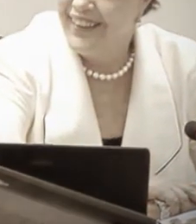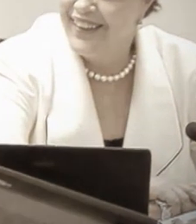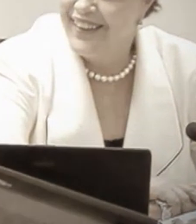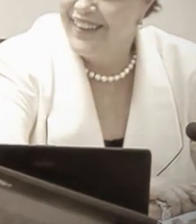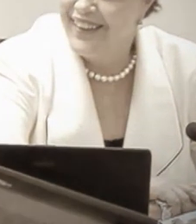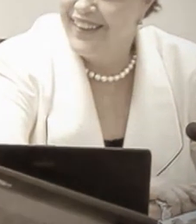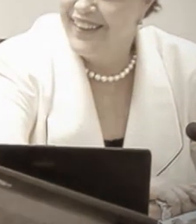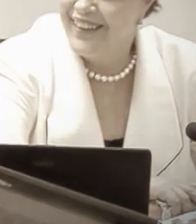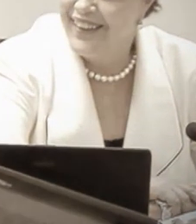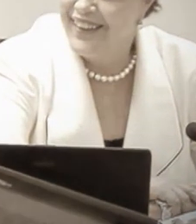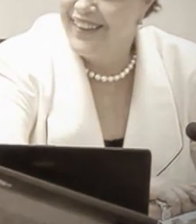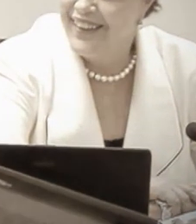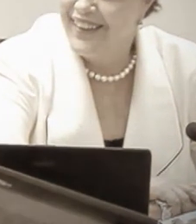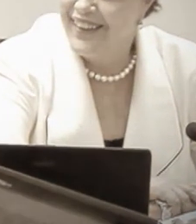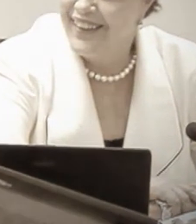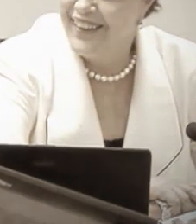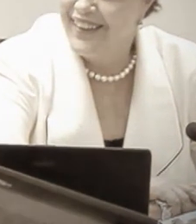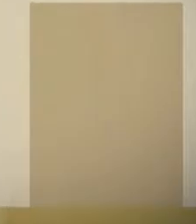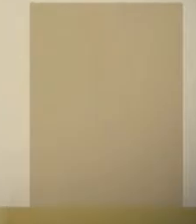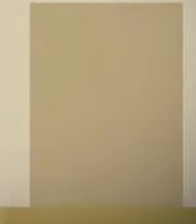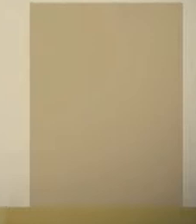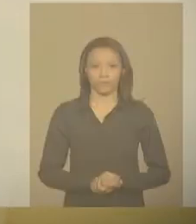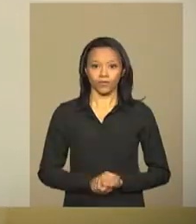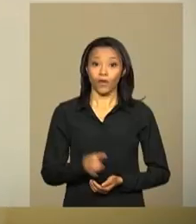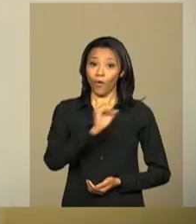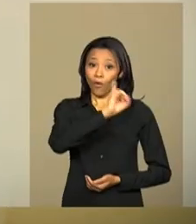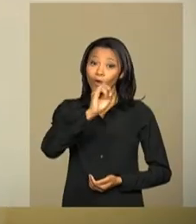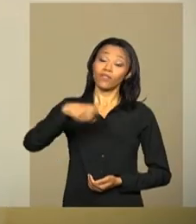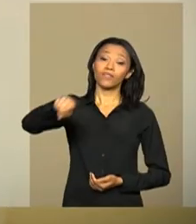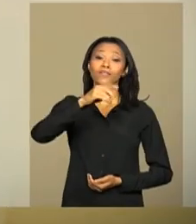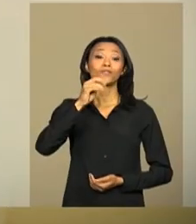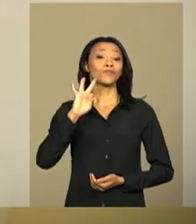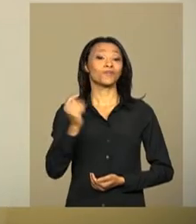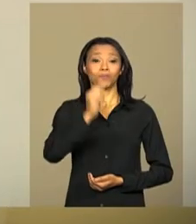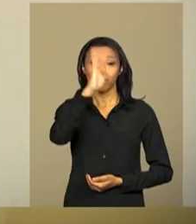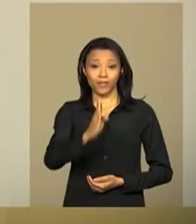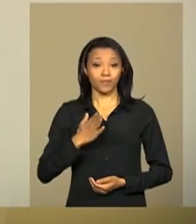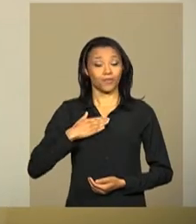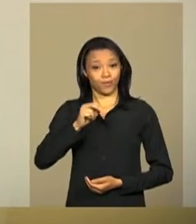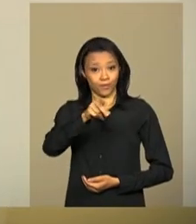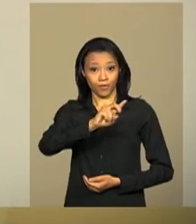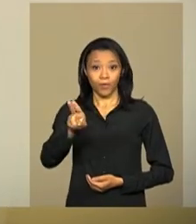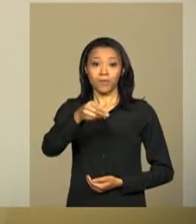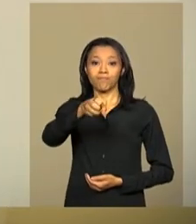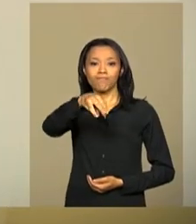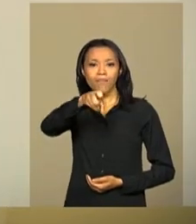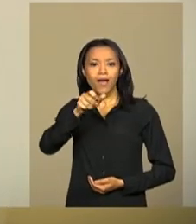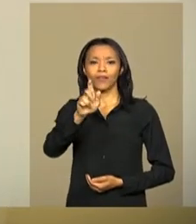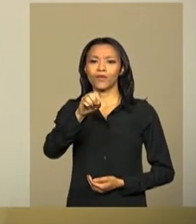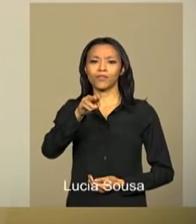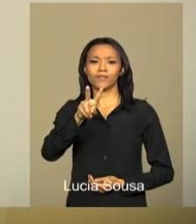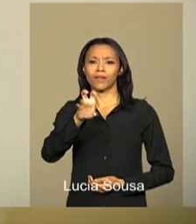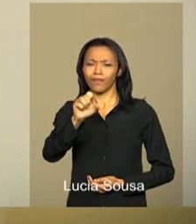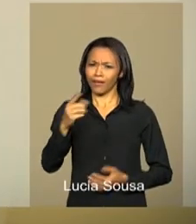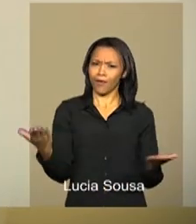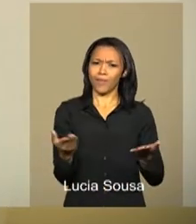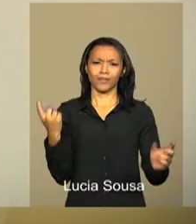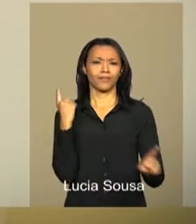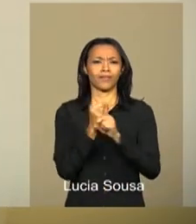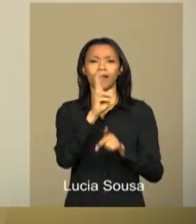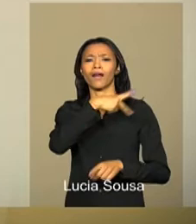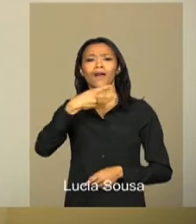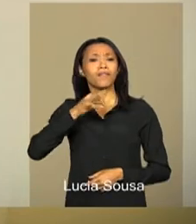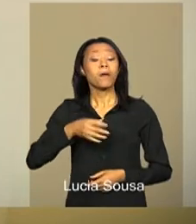café com a Presidenta Olá você em todo o Brasil Eu Sou Max Gonçalves e começa agora mais um